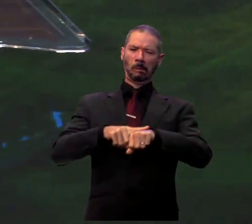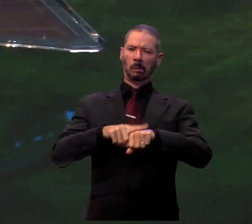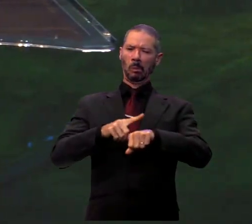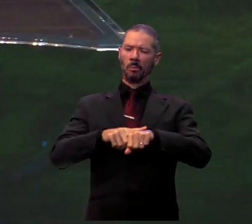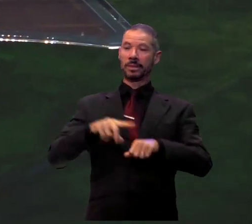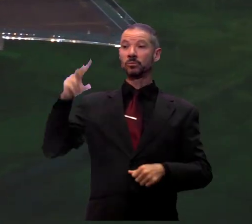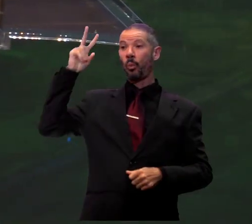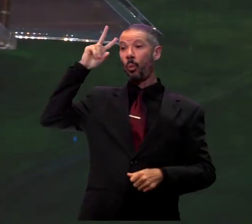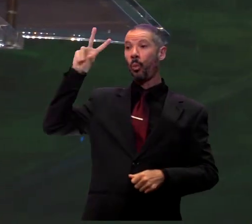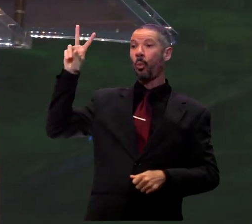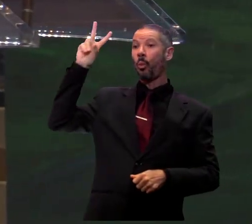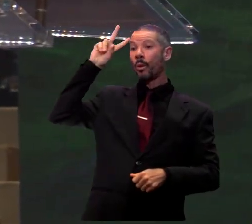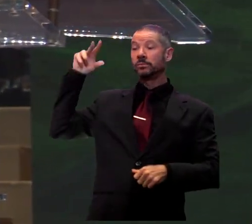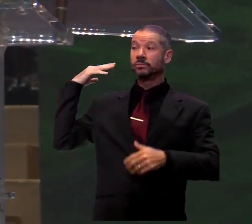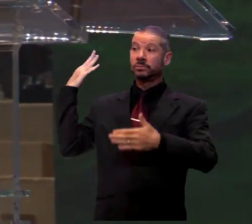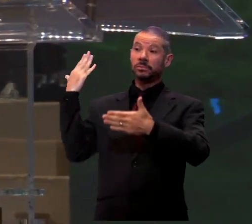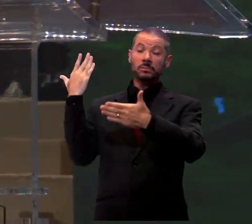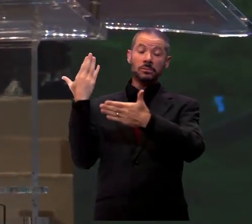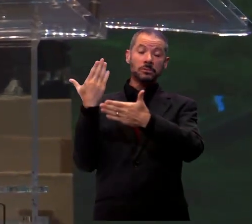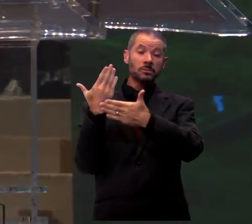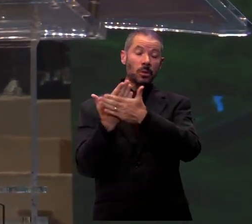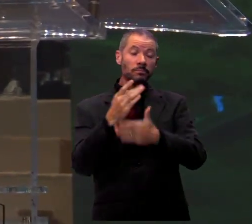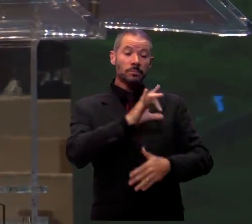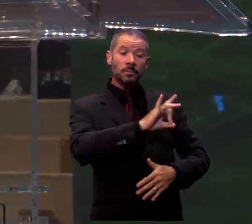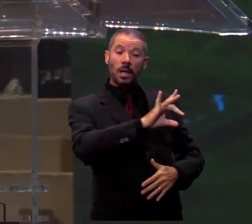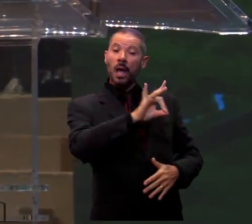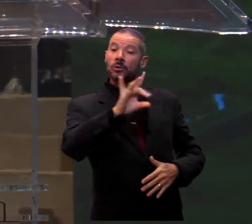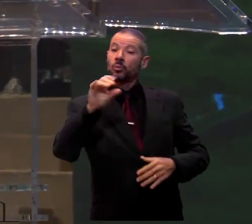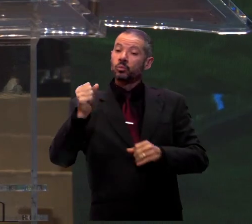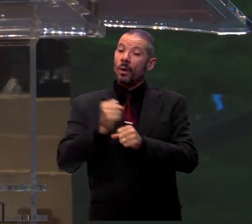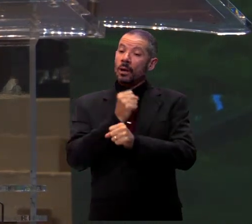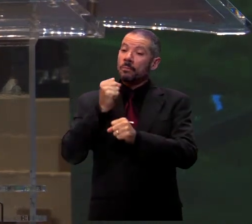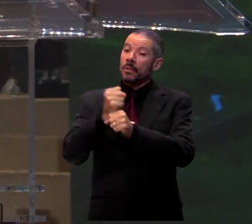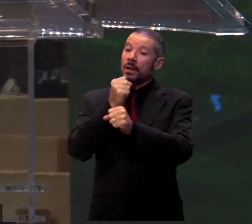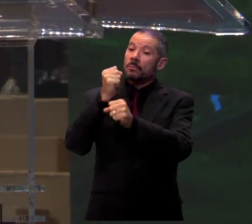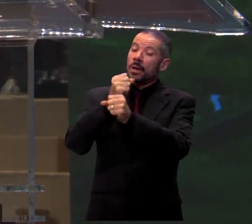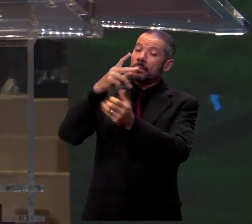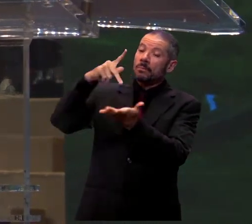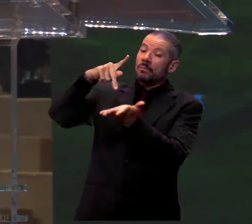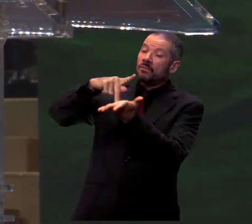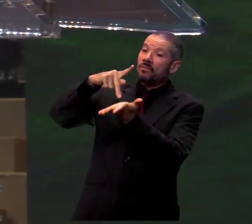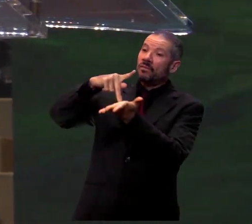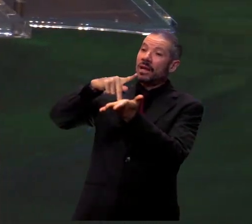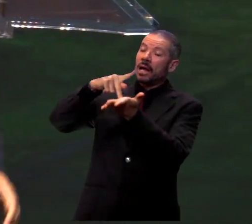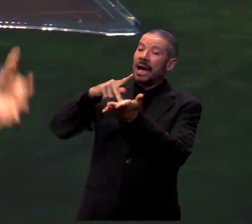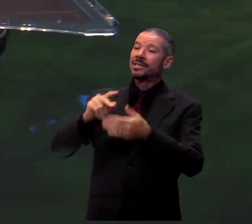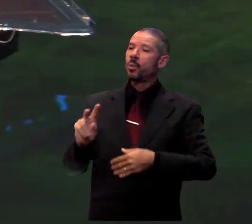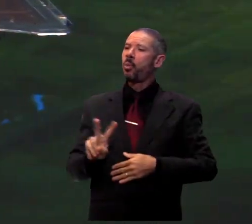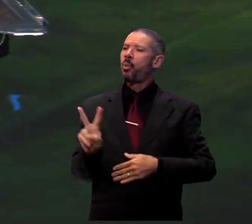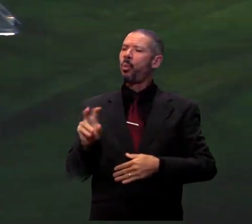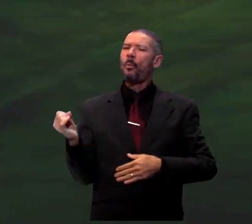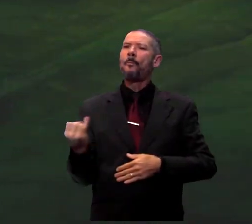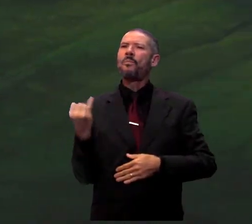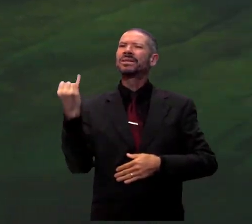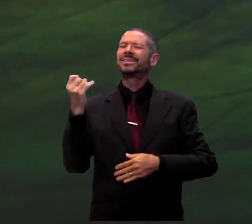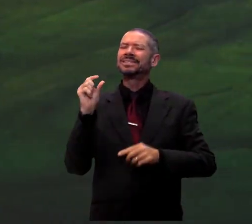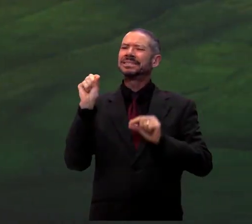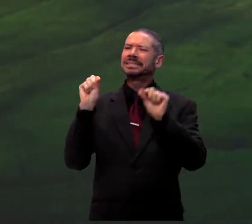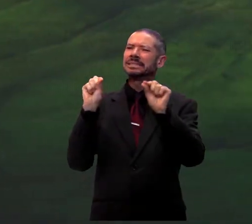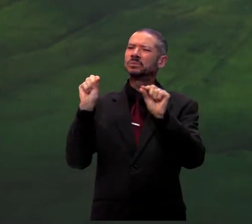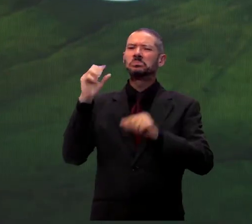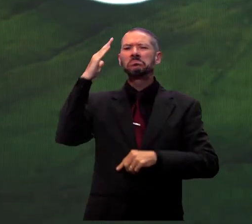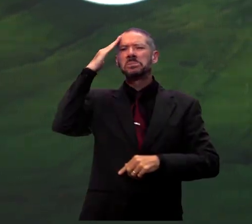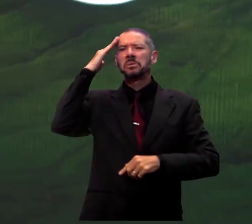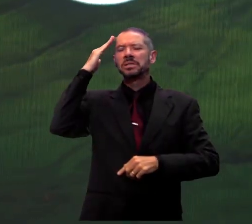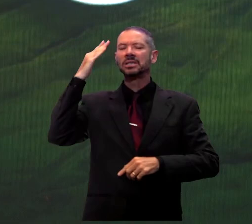da história em que cada um constrói a sua verdade, cada um constrói o seu pacote de valores. E sabe o que acontece? A gente